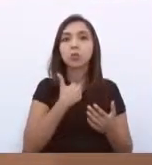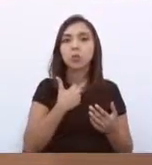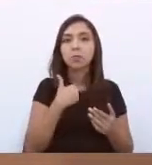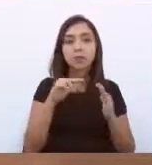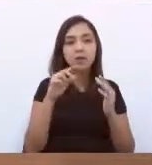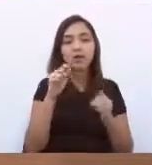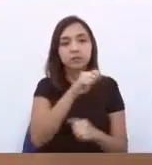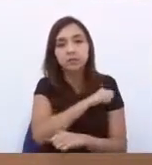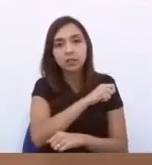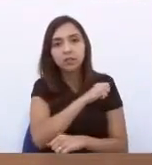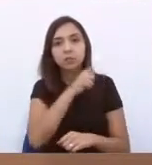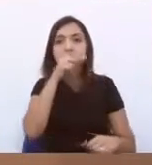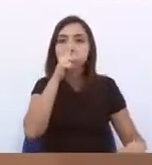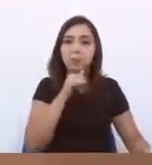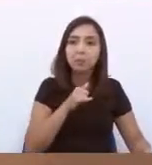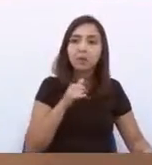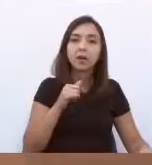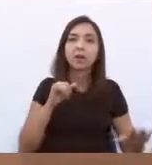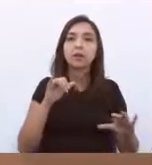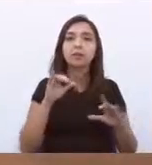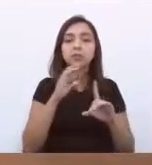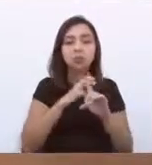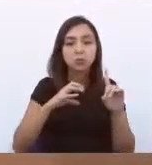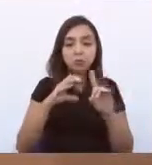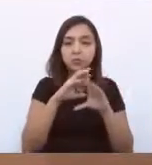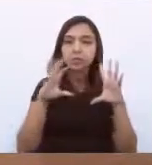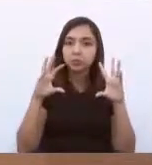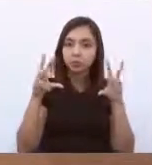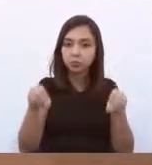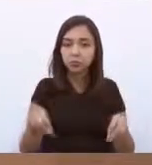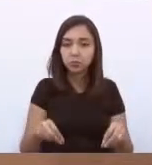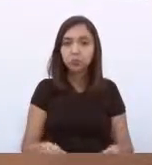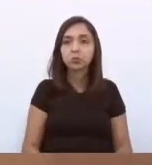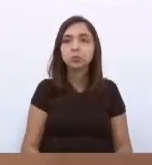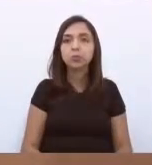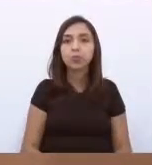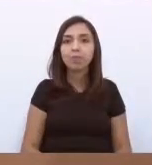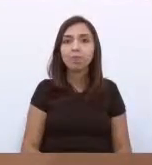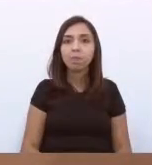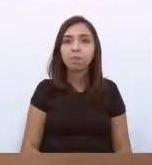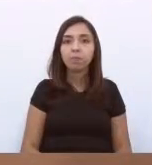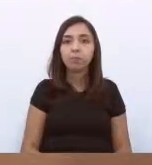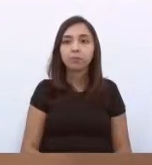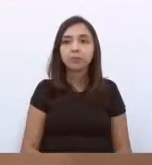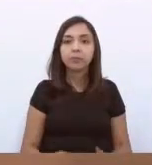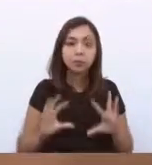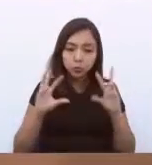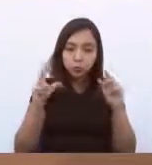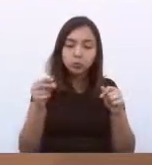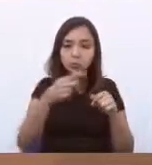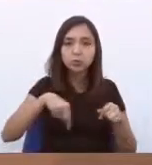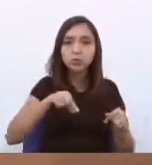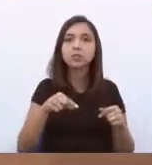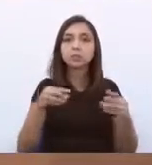alunos, pelos pais, pela comunidade, e fazer dela aquilo que todos nós